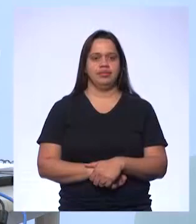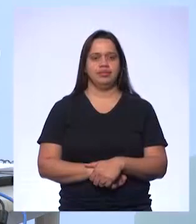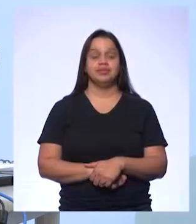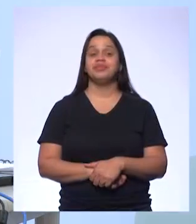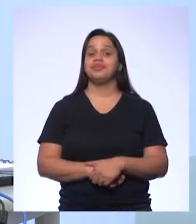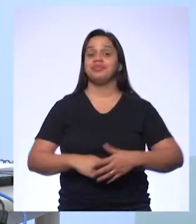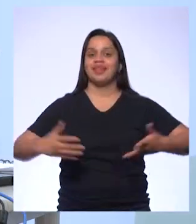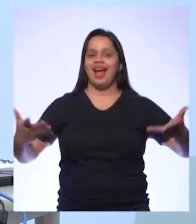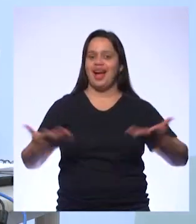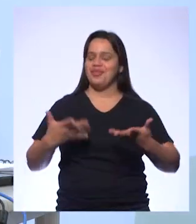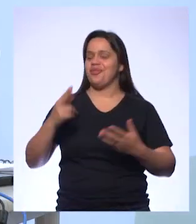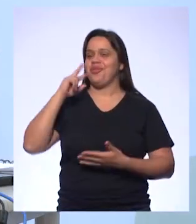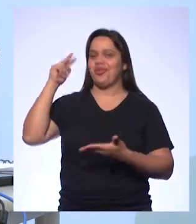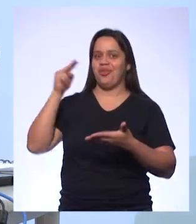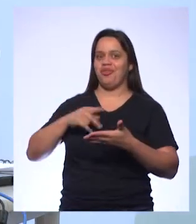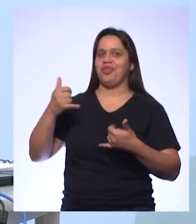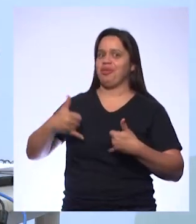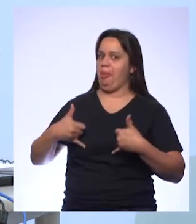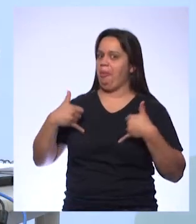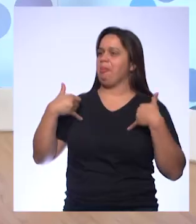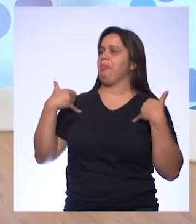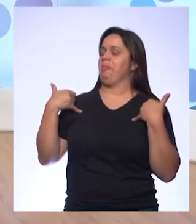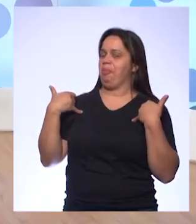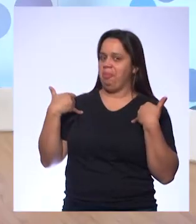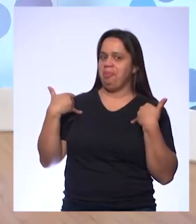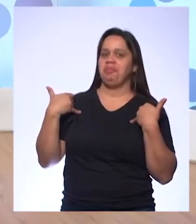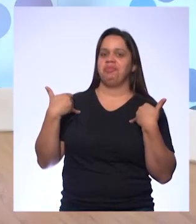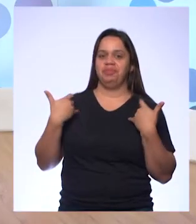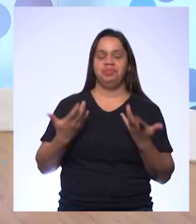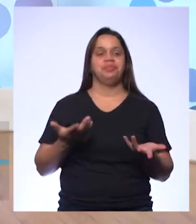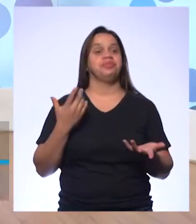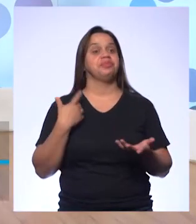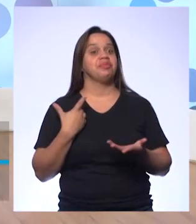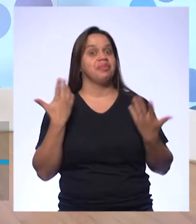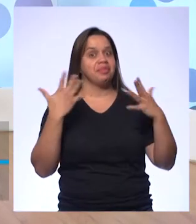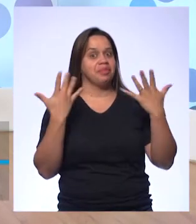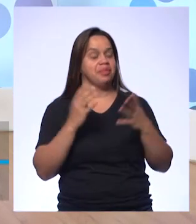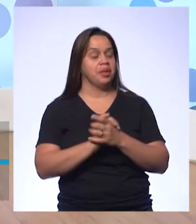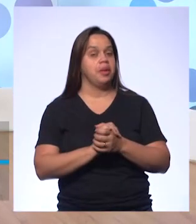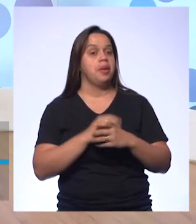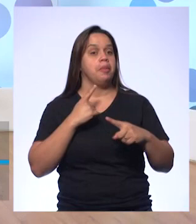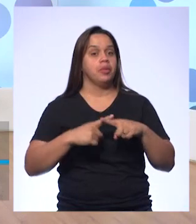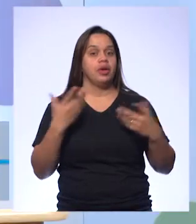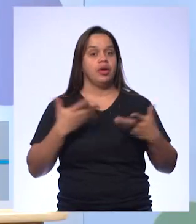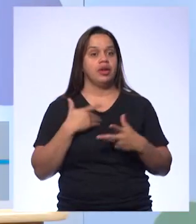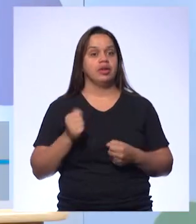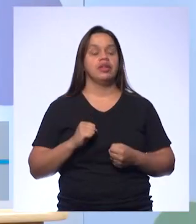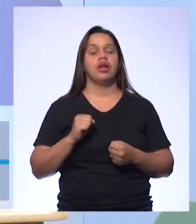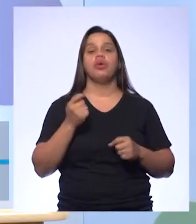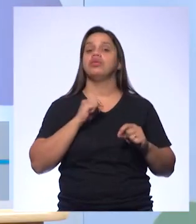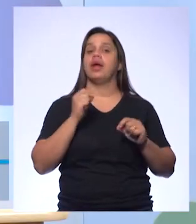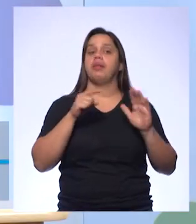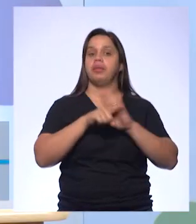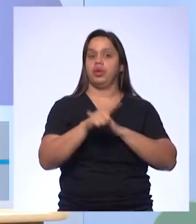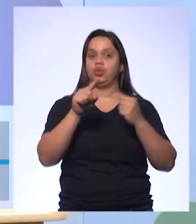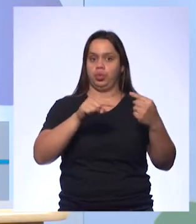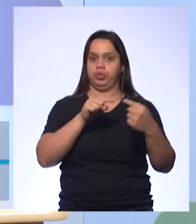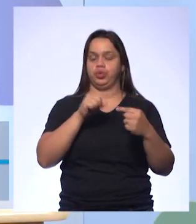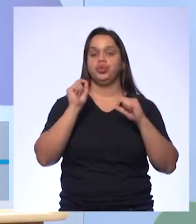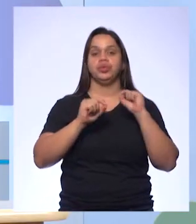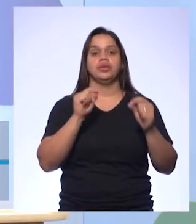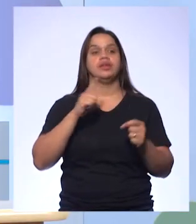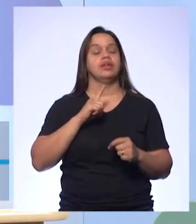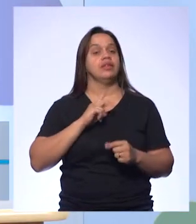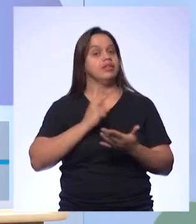Agora eu tô orgulhosa. Aê, ó, e assim, eles estão entre duas, isso aqui é o legal da questão objetiva, não é?